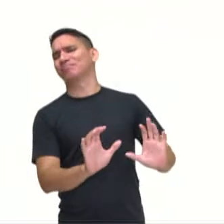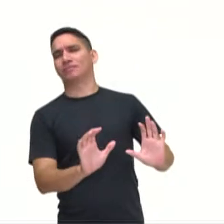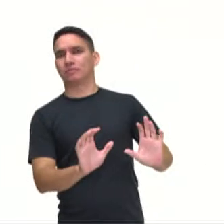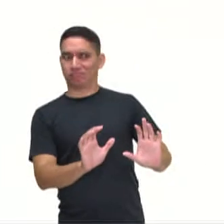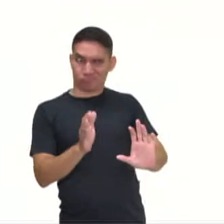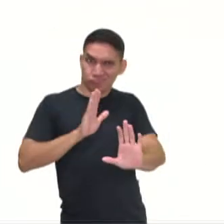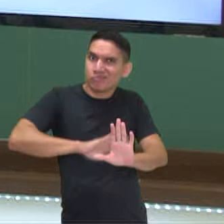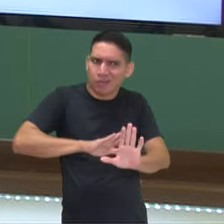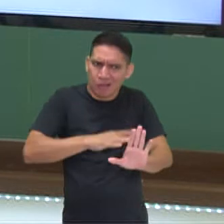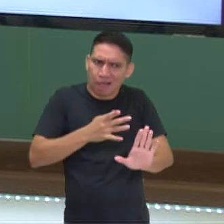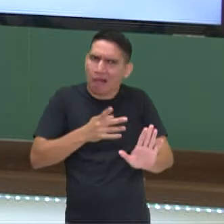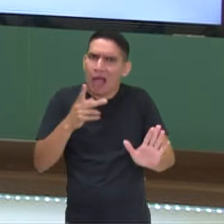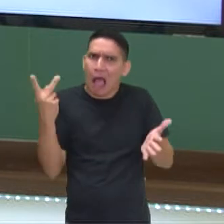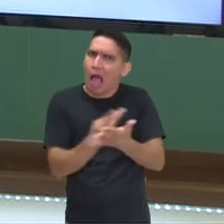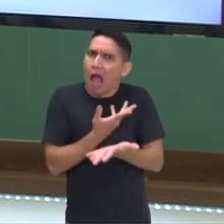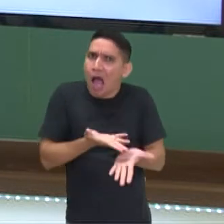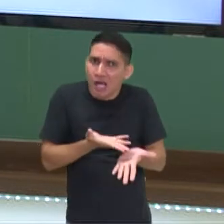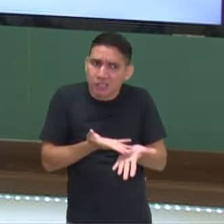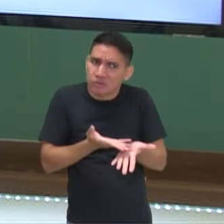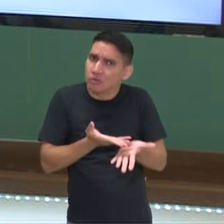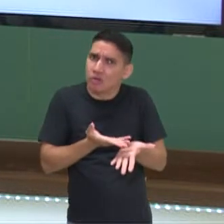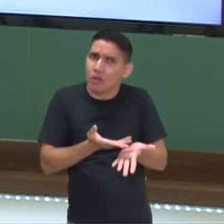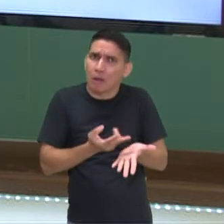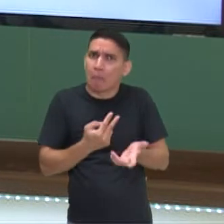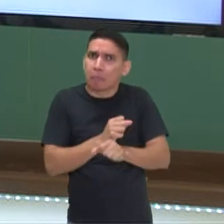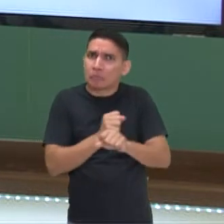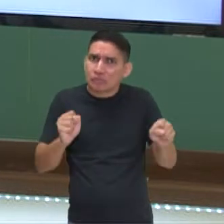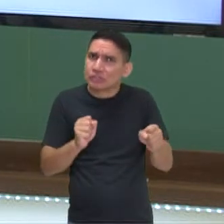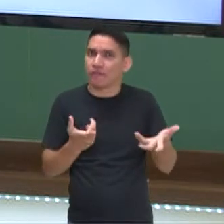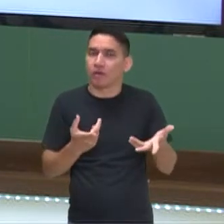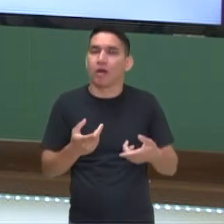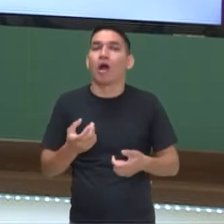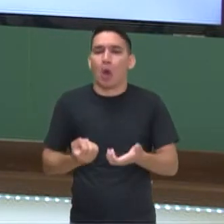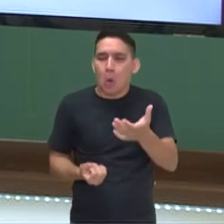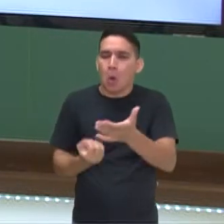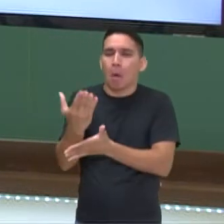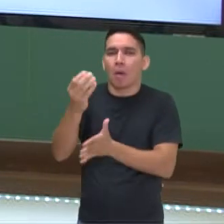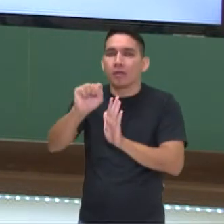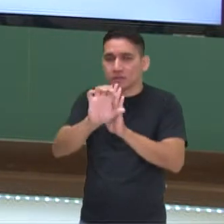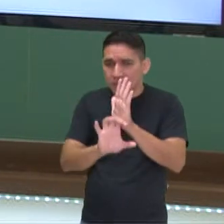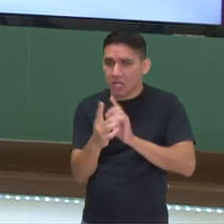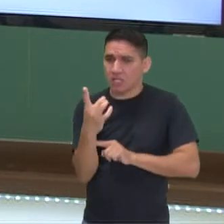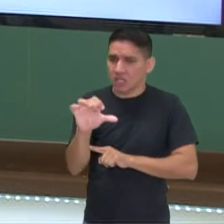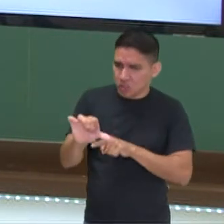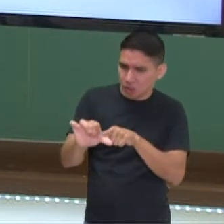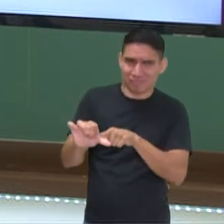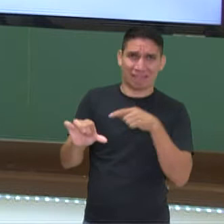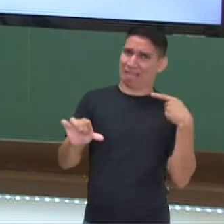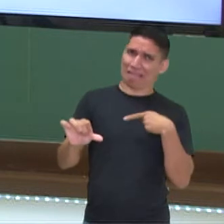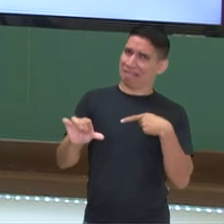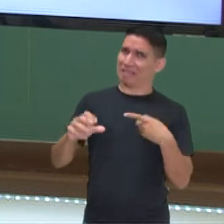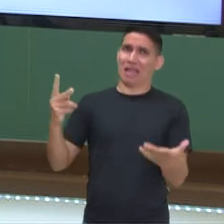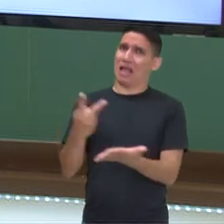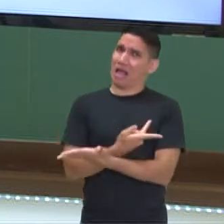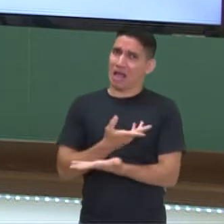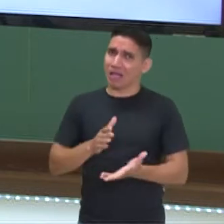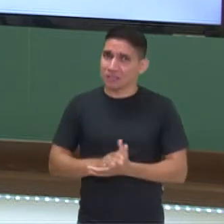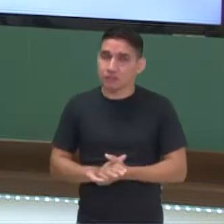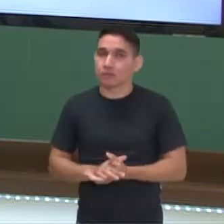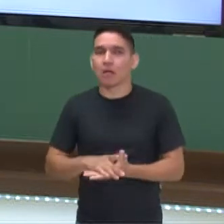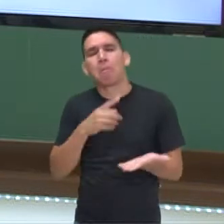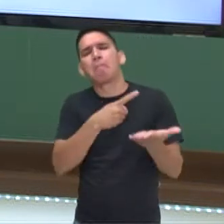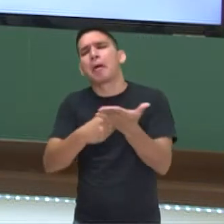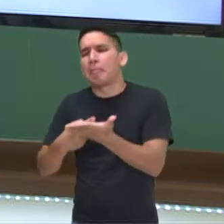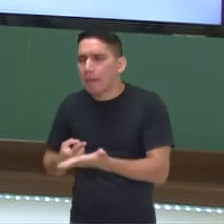Ela é uma coisa indispensável. Surgida no século XIX, outra informação incorreta. Para marcar